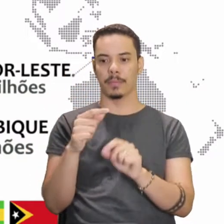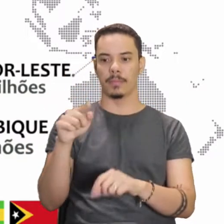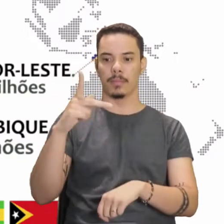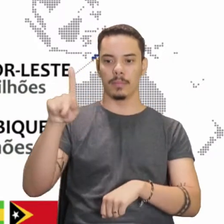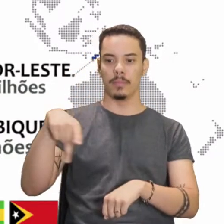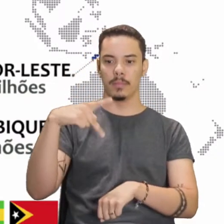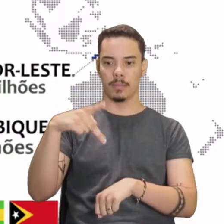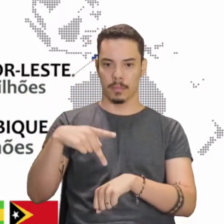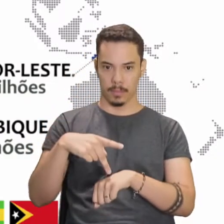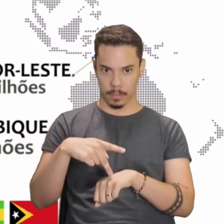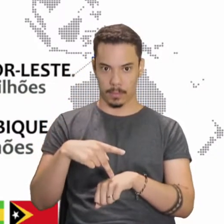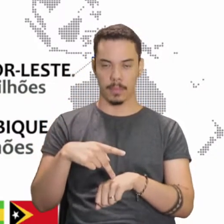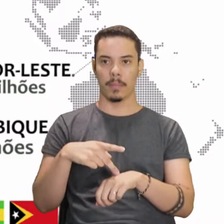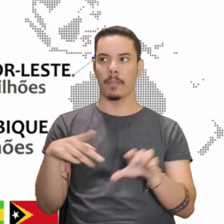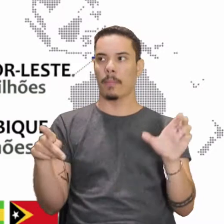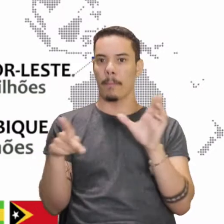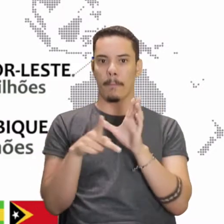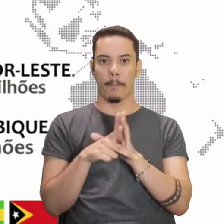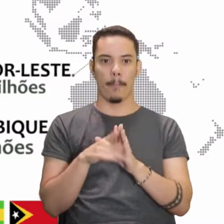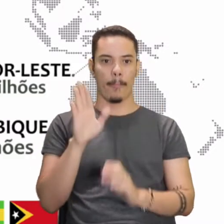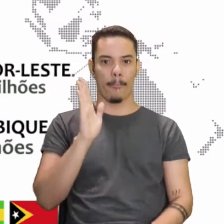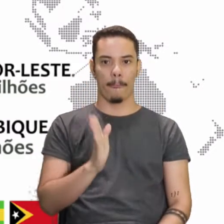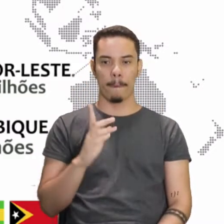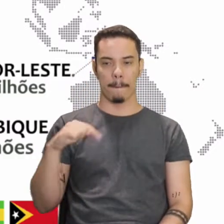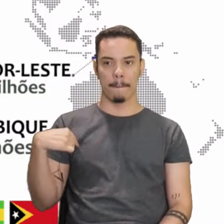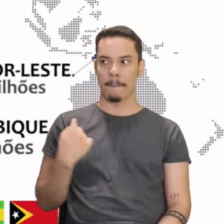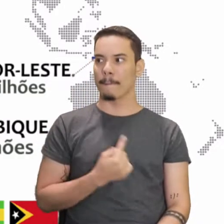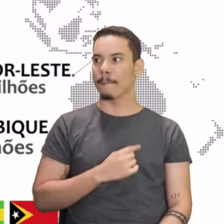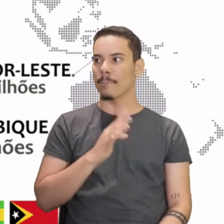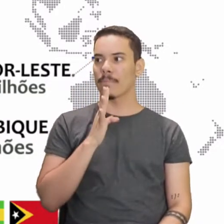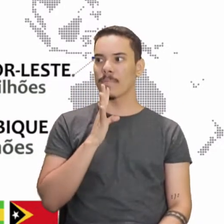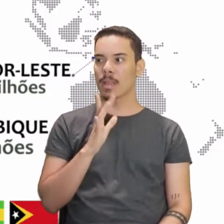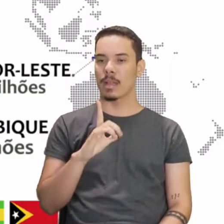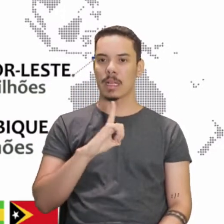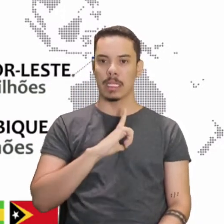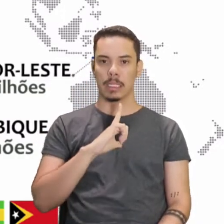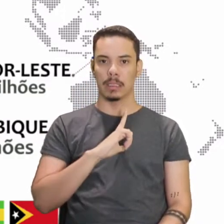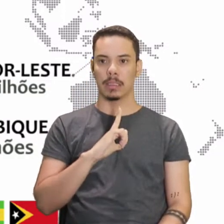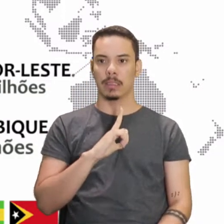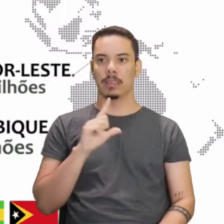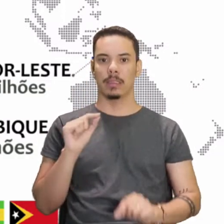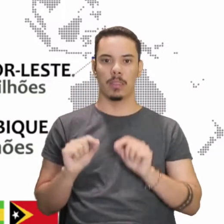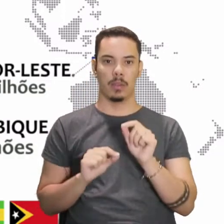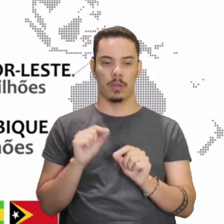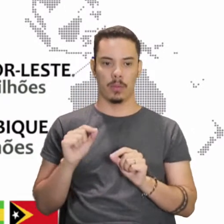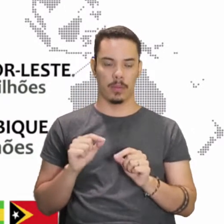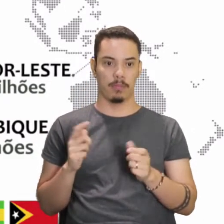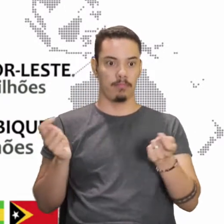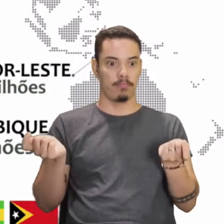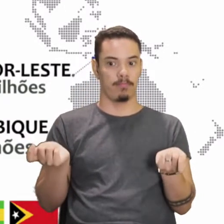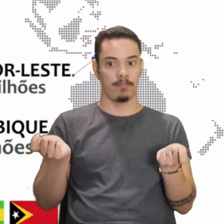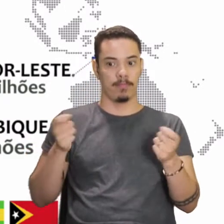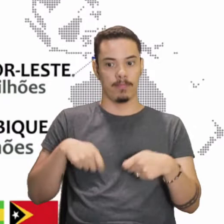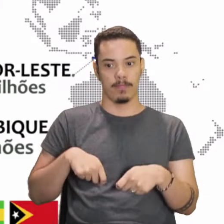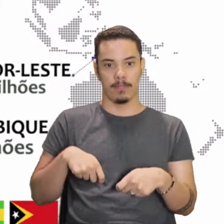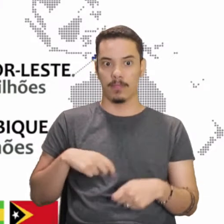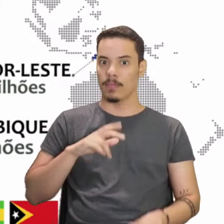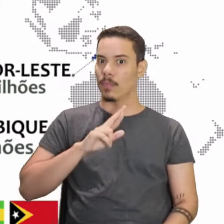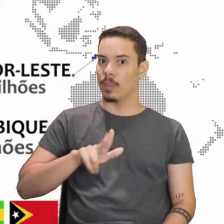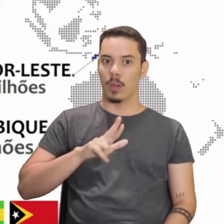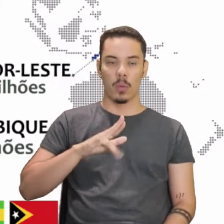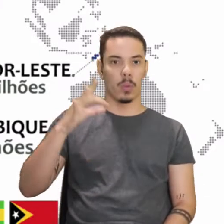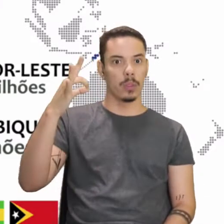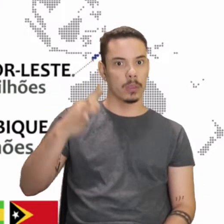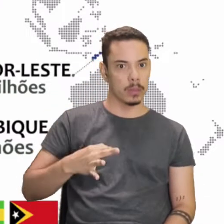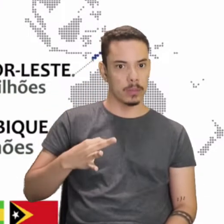países lusófonos, os quais estão aí, né? Nós temos uma probabilidade, vamos dizer, não é exato